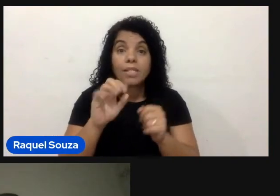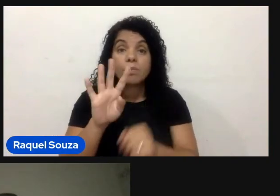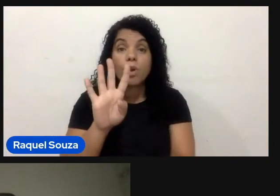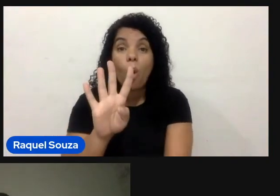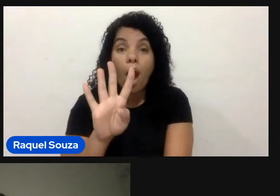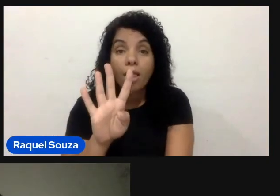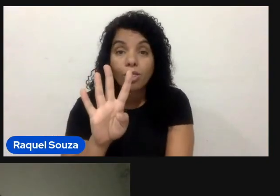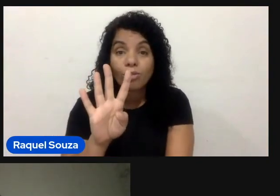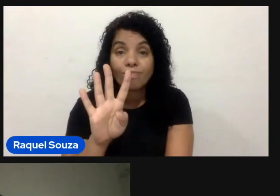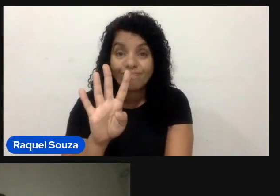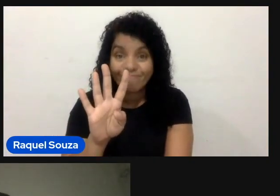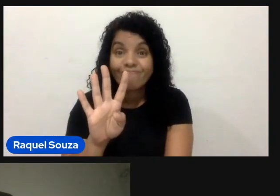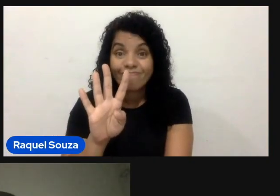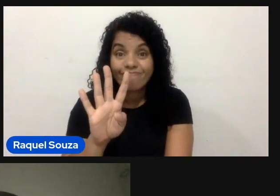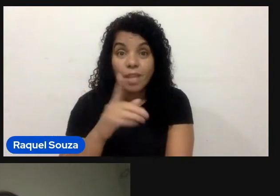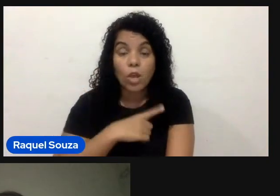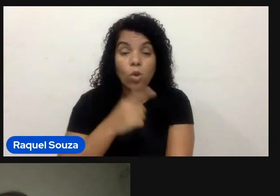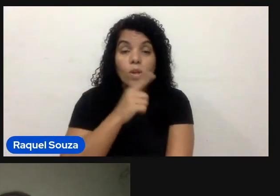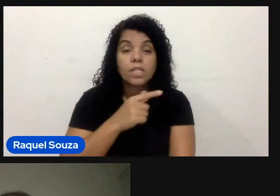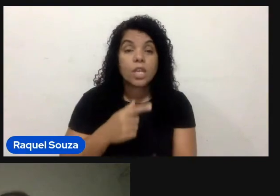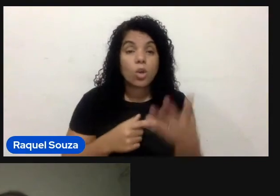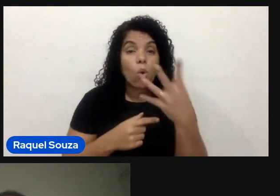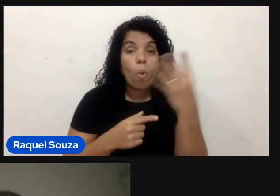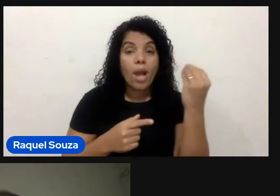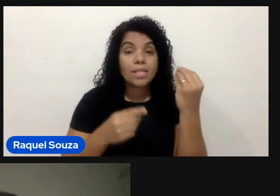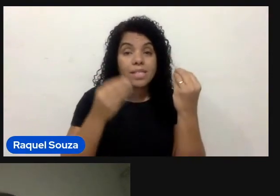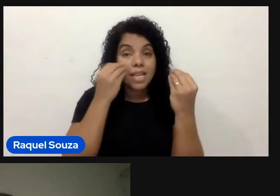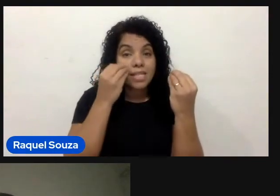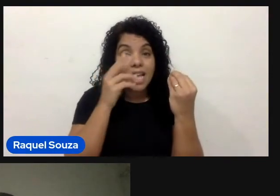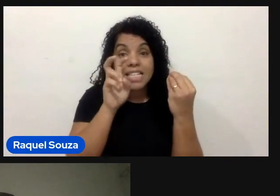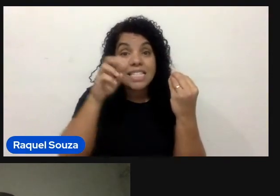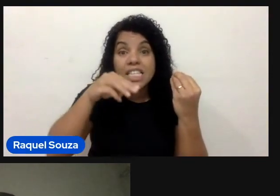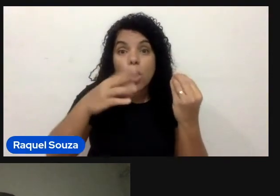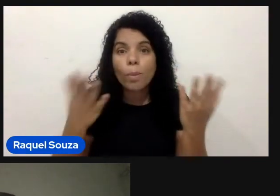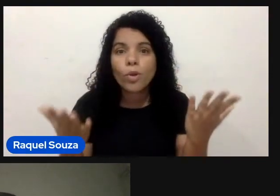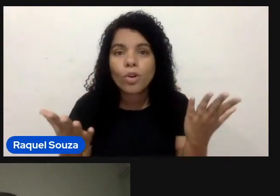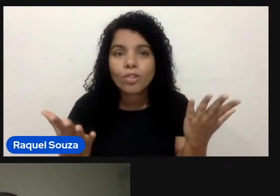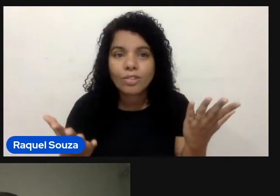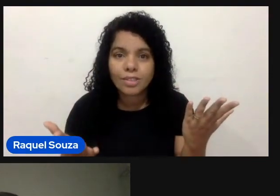rodar, tipo, 400 testes em 5 minutos, entendeu?